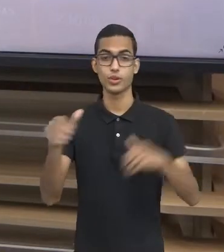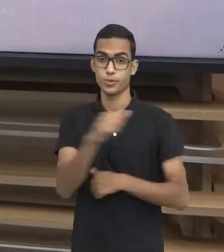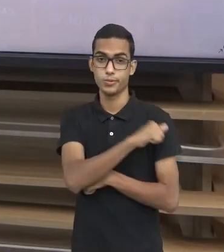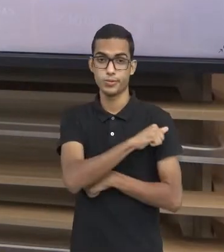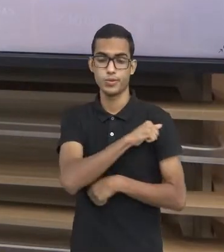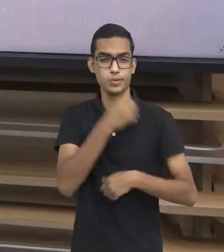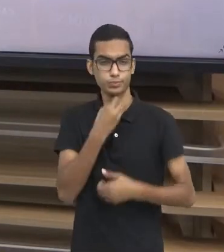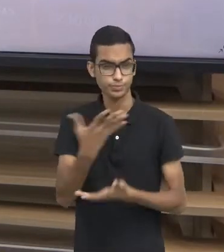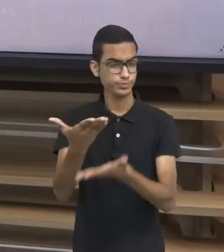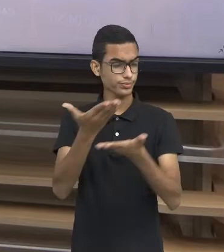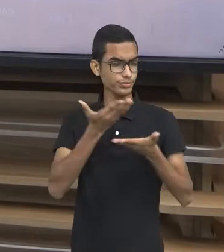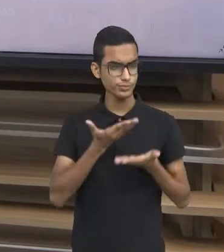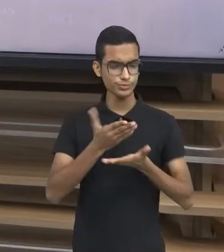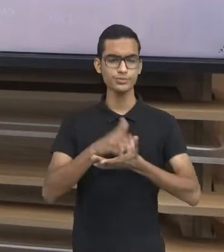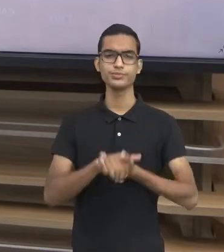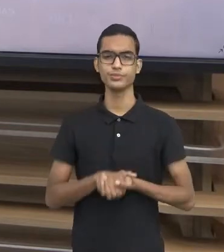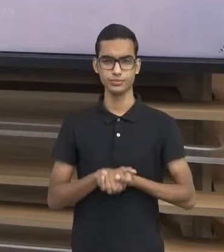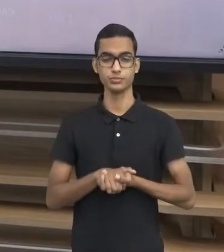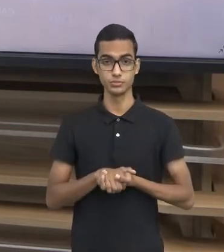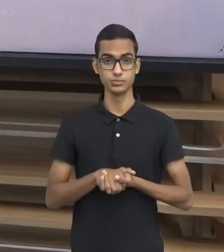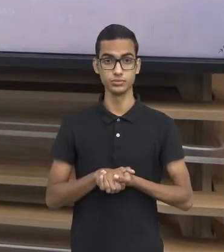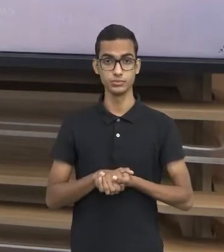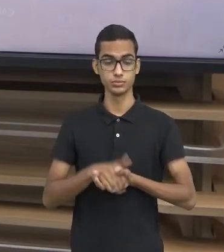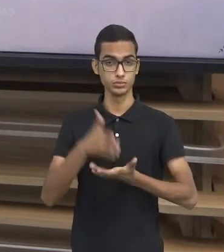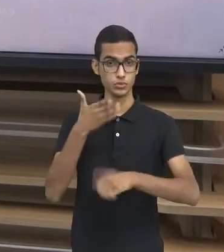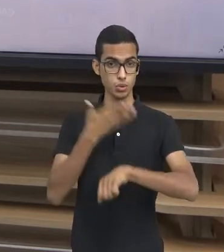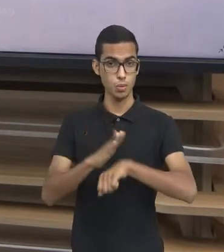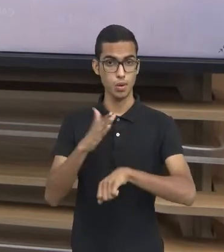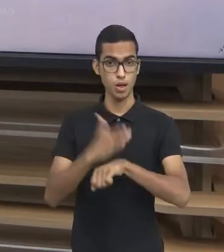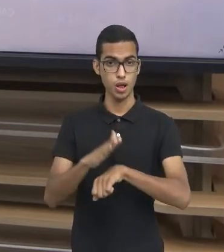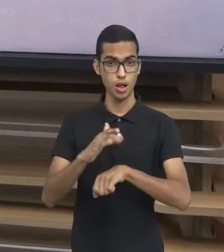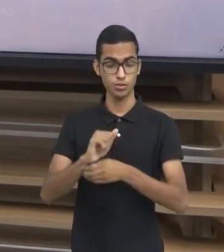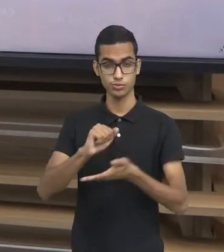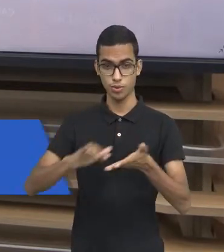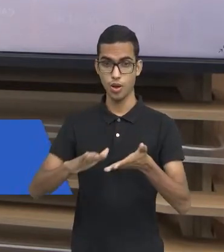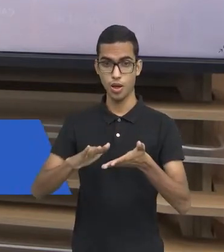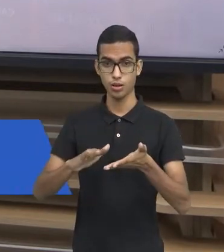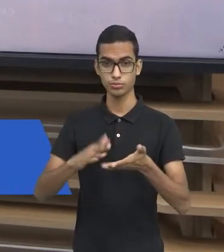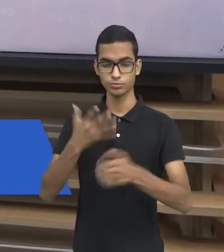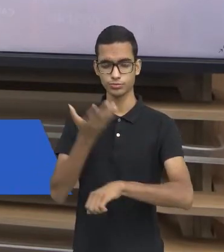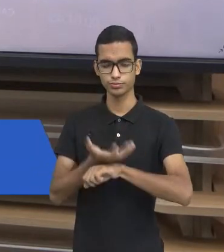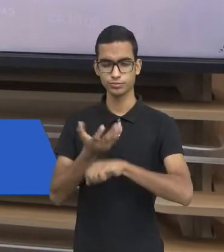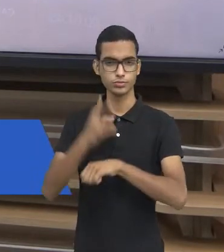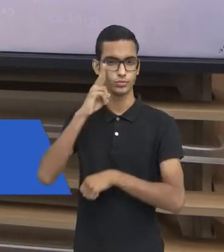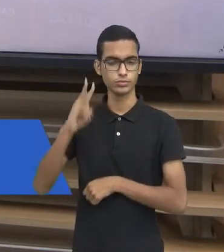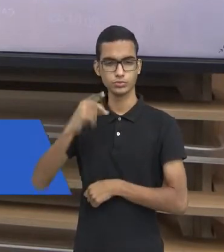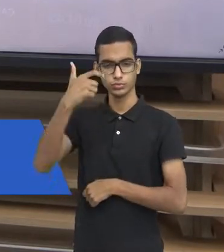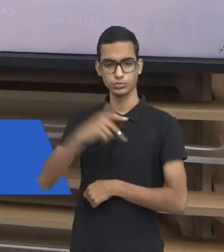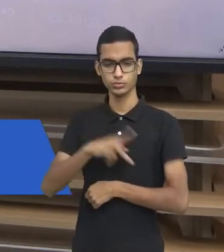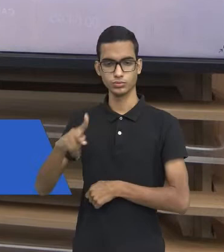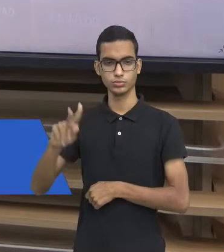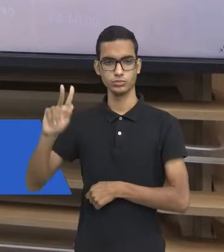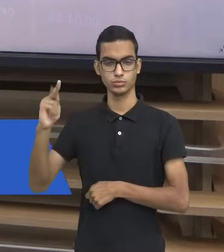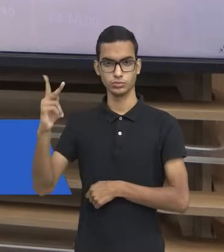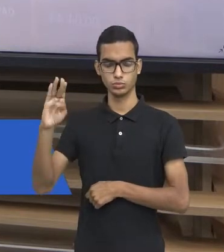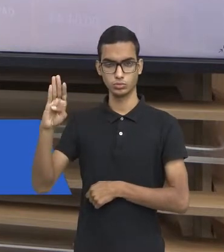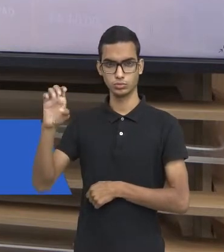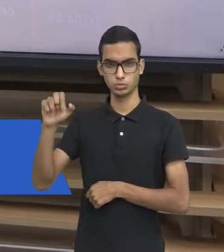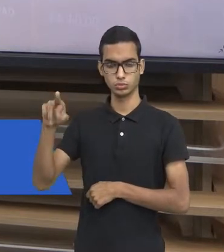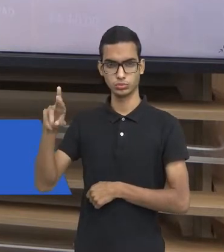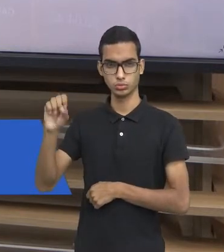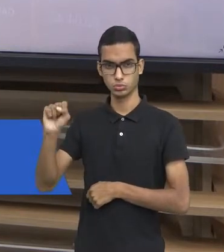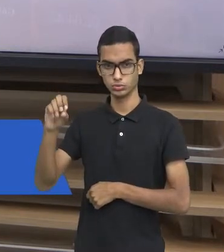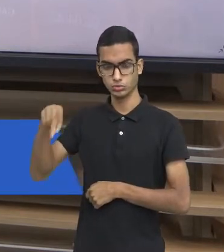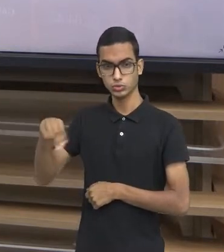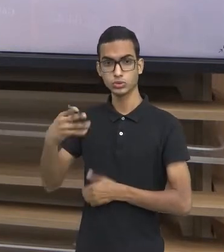alunos, sejam todos bem-vindos a mais um Praticando de História. Eu sou o professor Eberson e hoje nós vamos